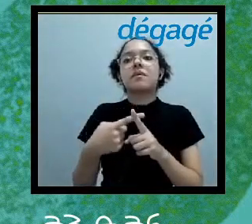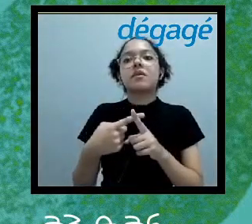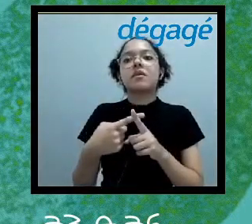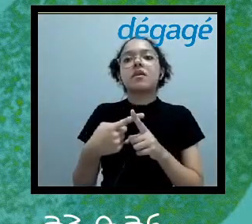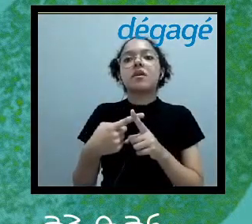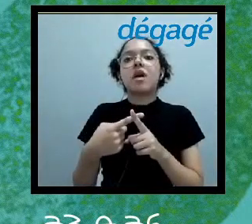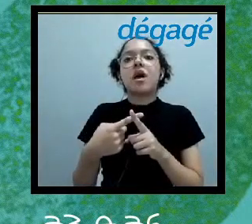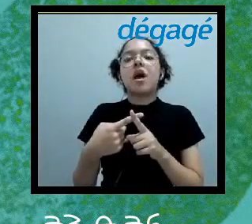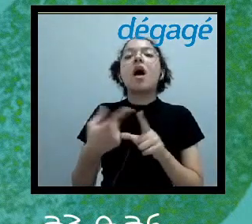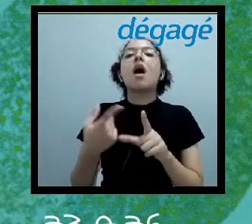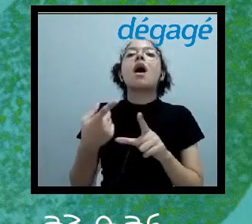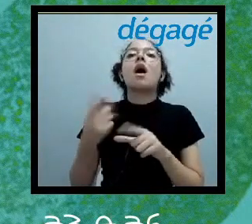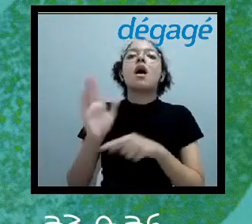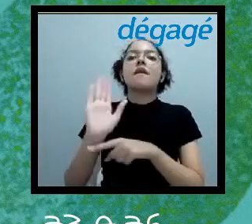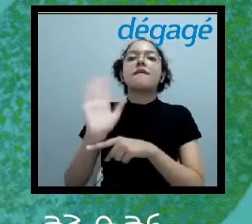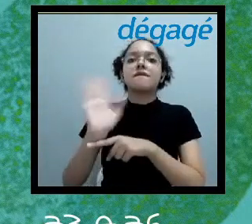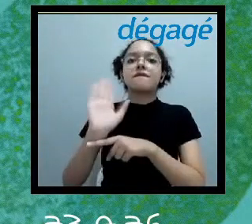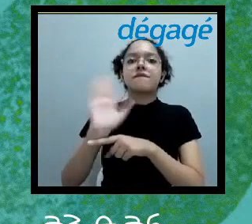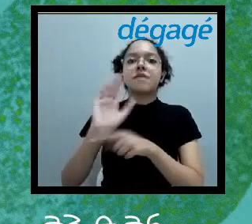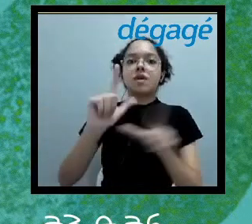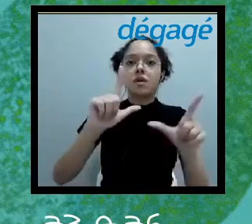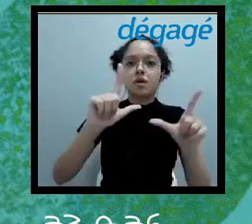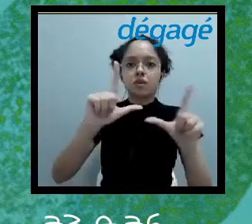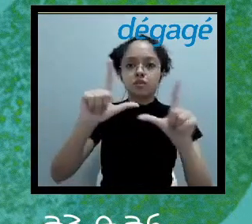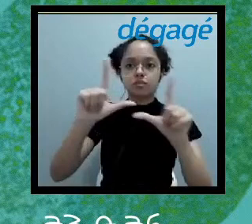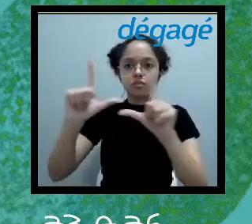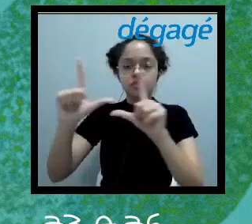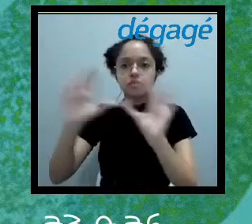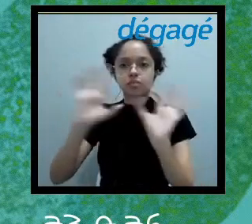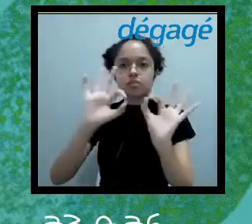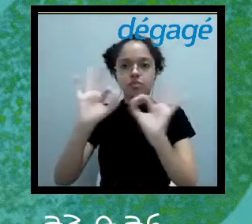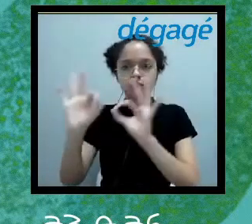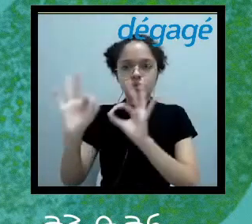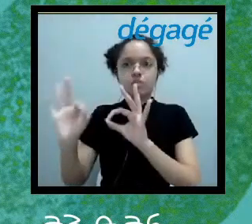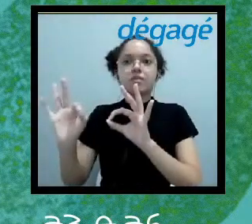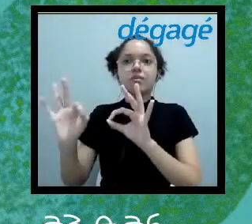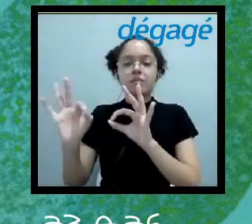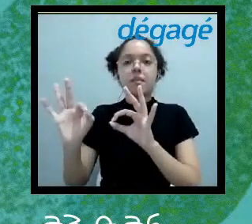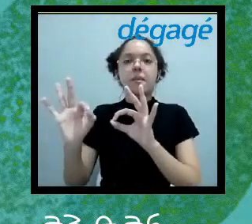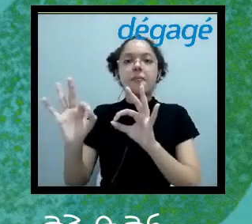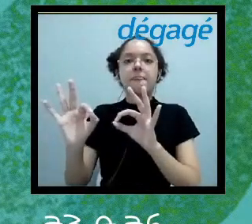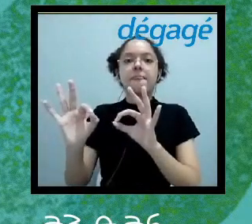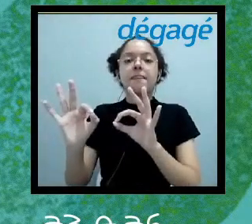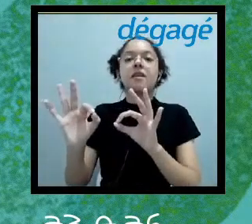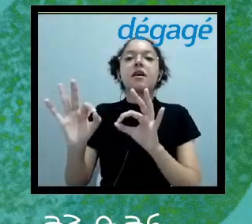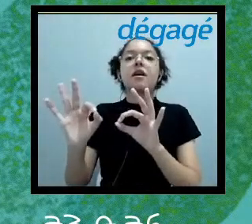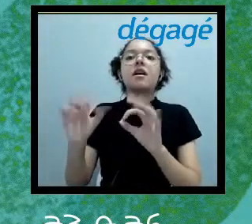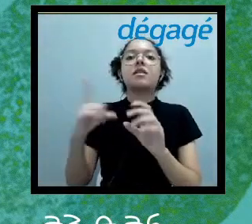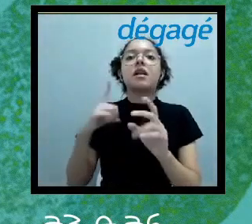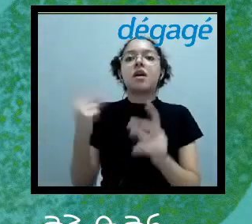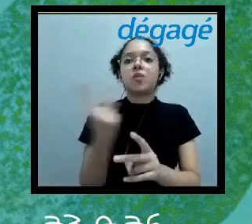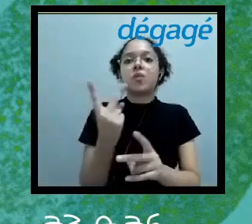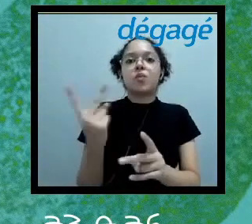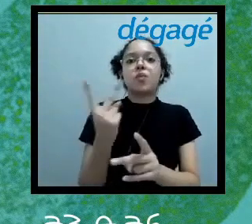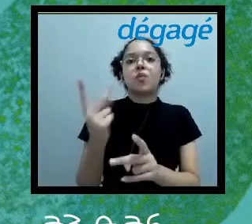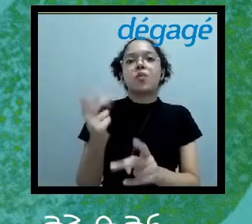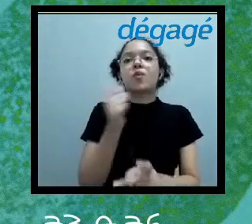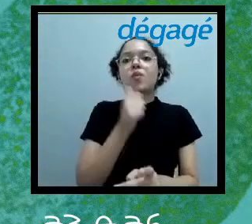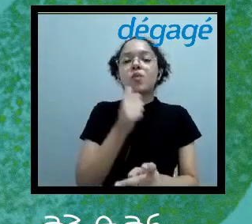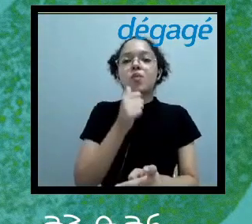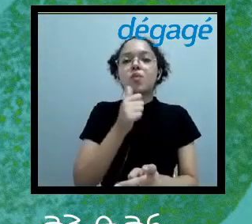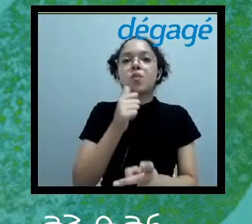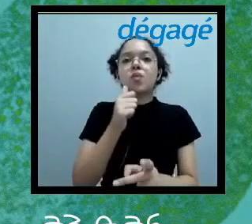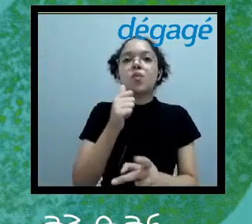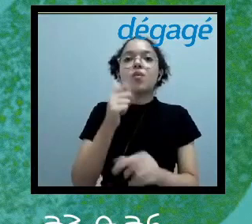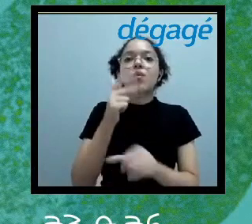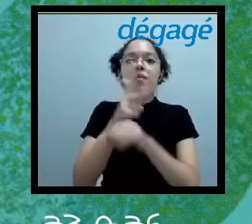final, a maior parte da a filmagem é feita pela Mari e pela Andressa. Então, é, também a